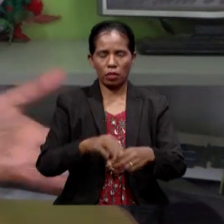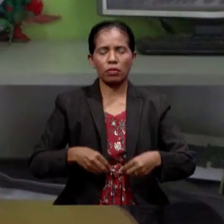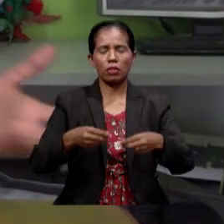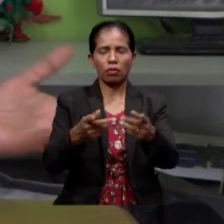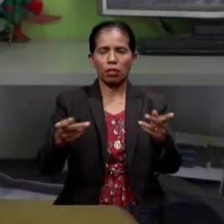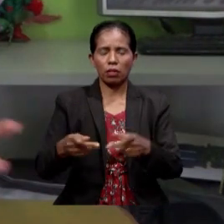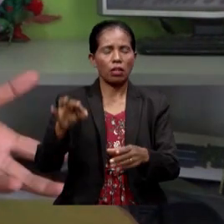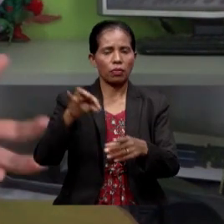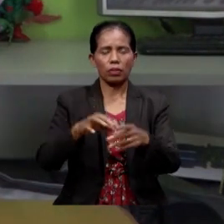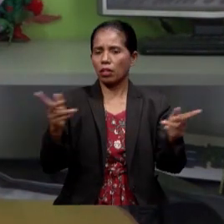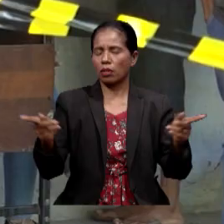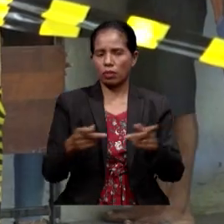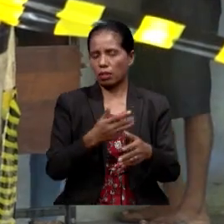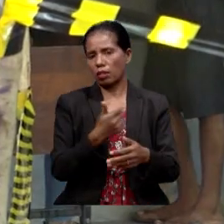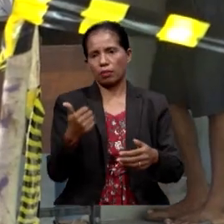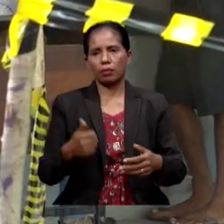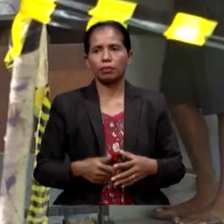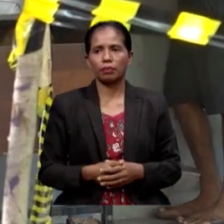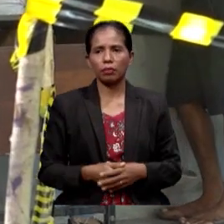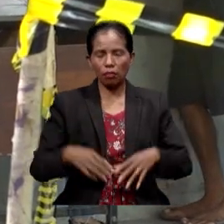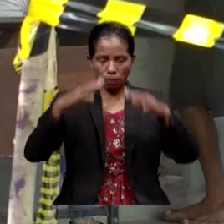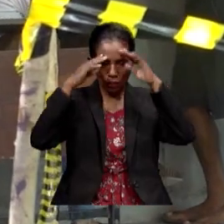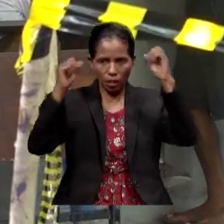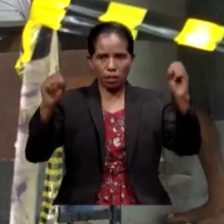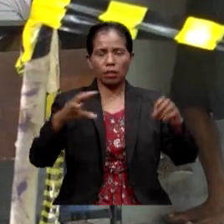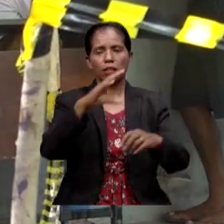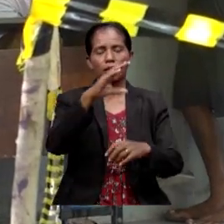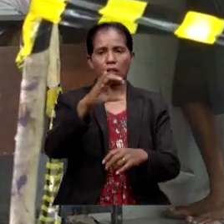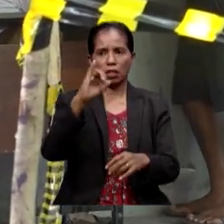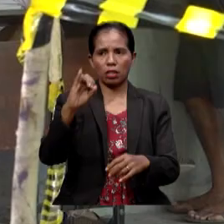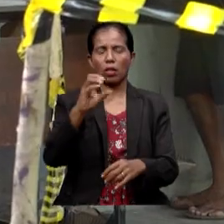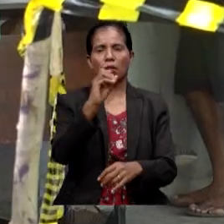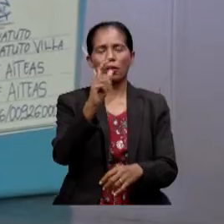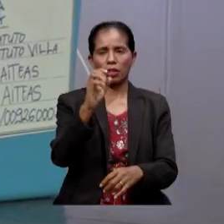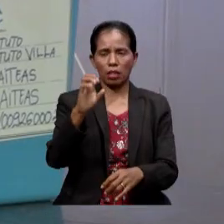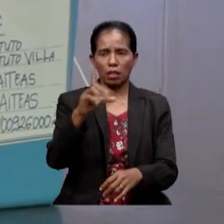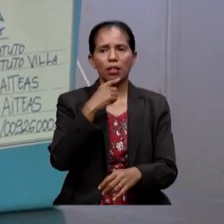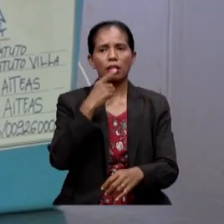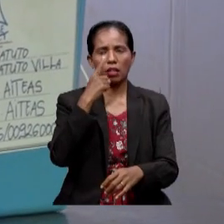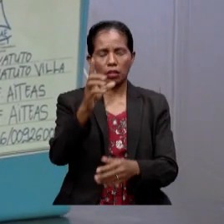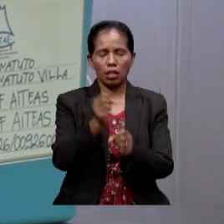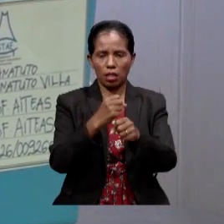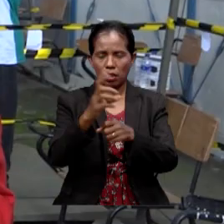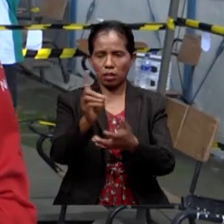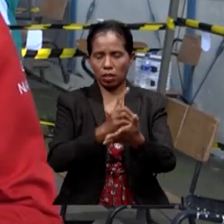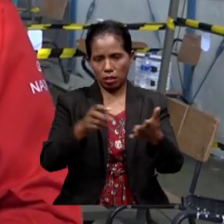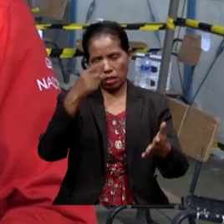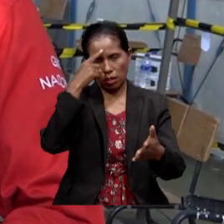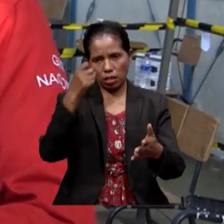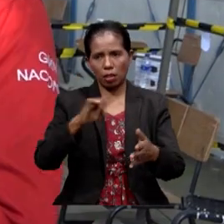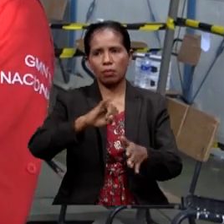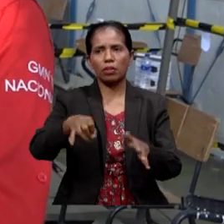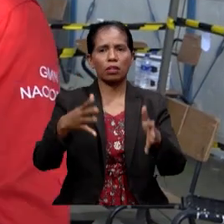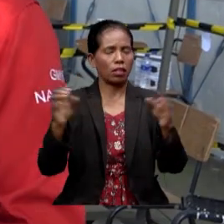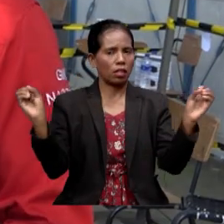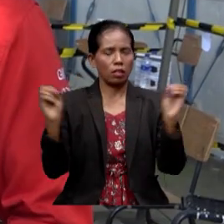tu vota e recente votação ne bem. Presidente Conselho Imprensa Otelio Ote explica ne discriminação tamba jornalista sira la